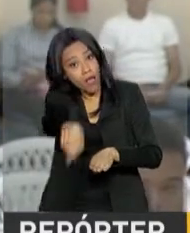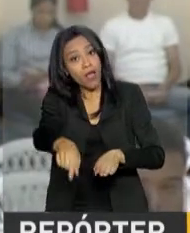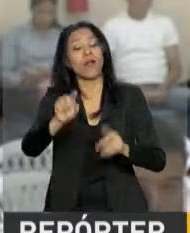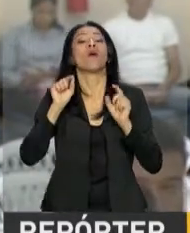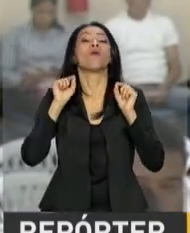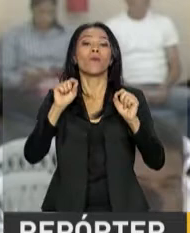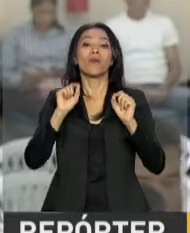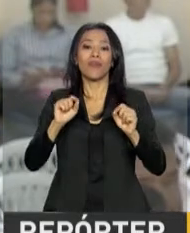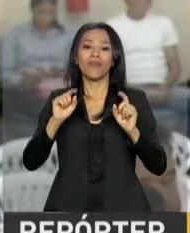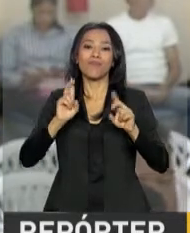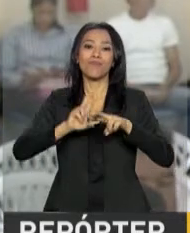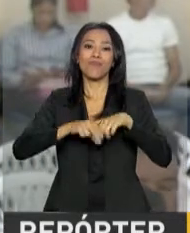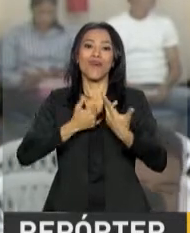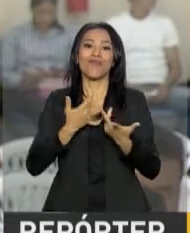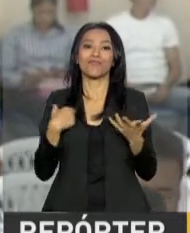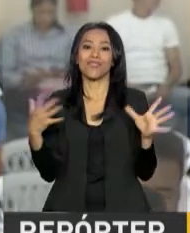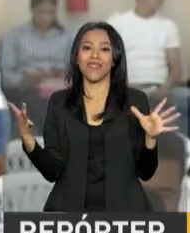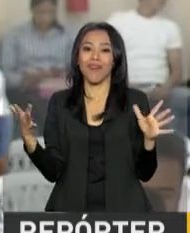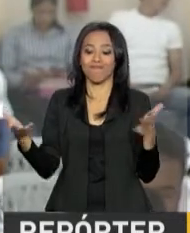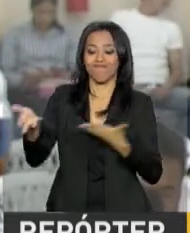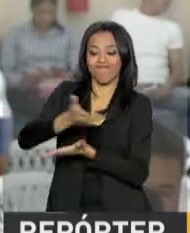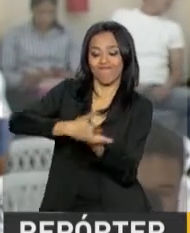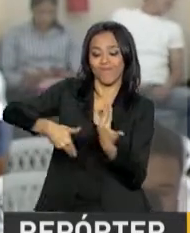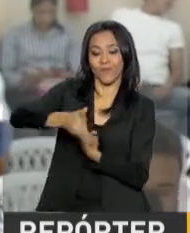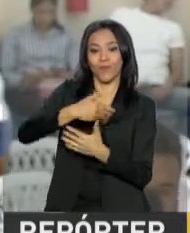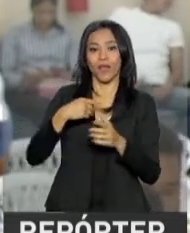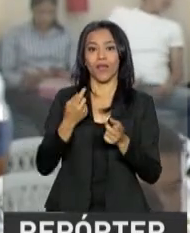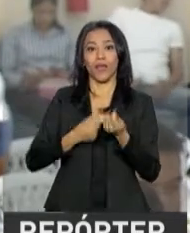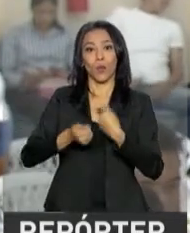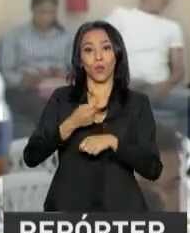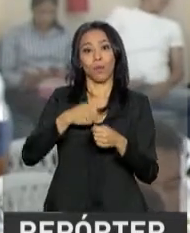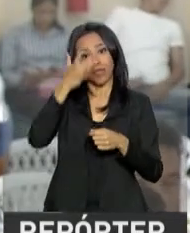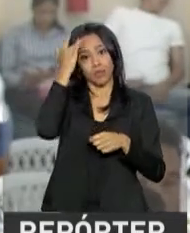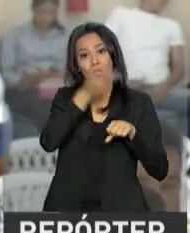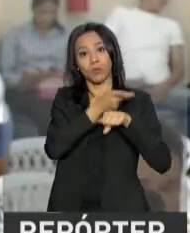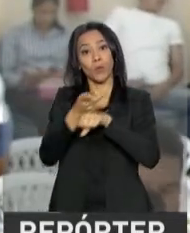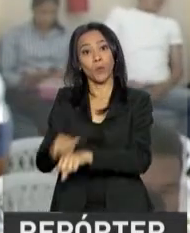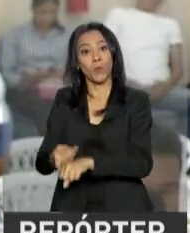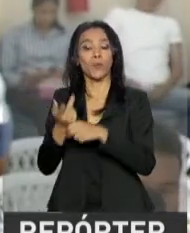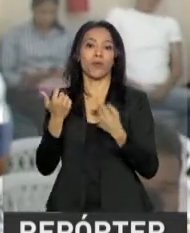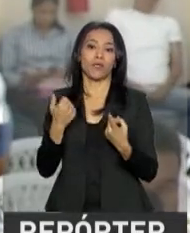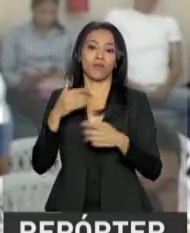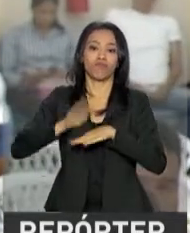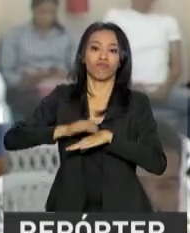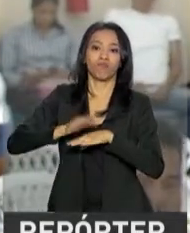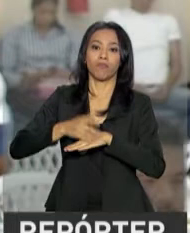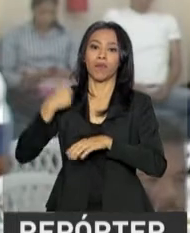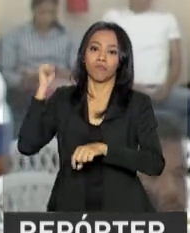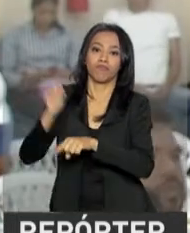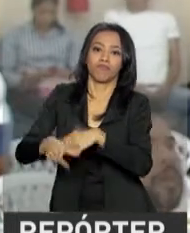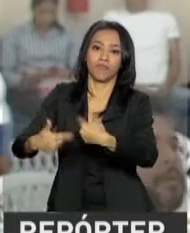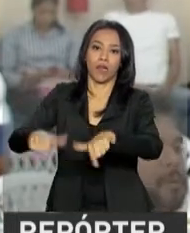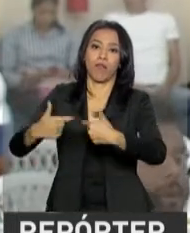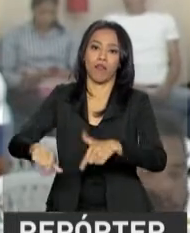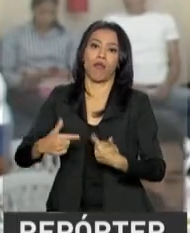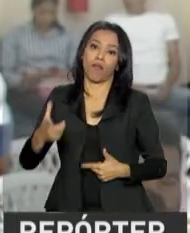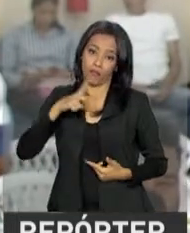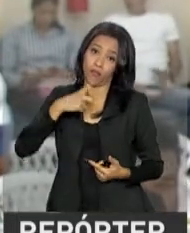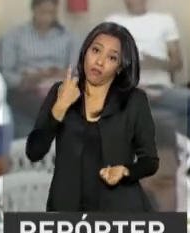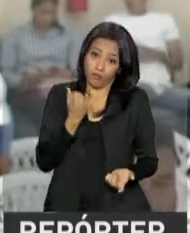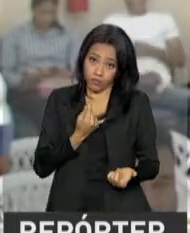essa questão da integração econômica né as pessoas buscam uma maneira de se auto-sustentar se tornarem insuficientes